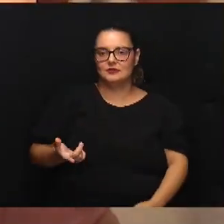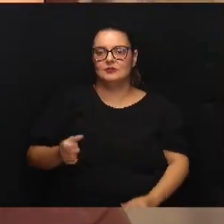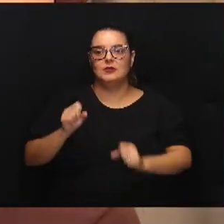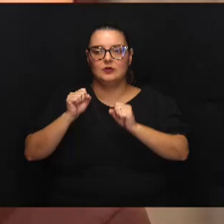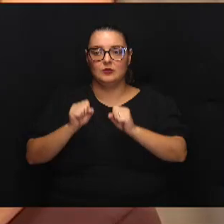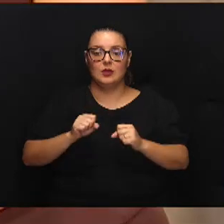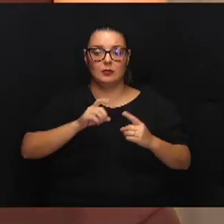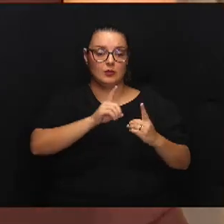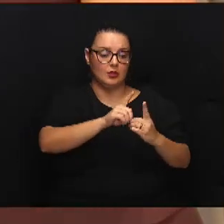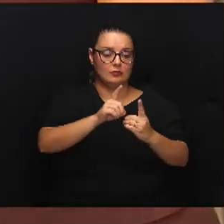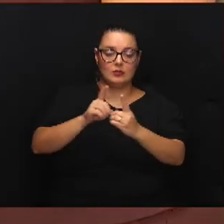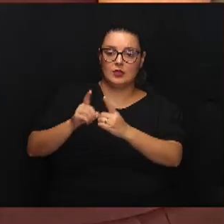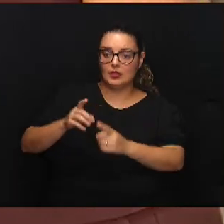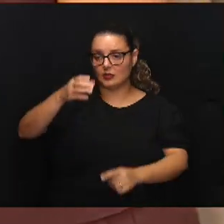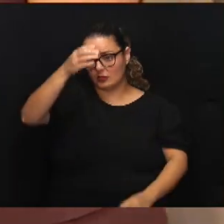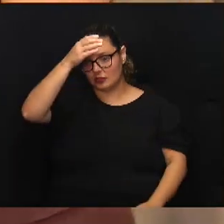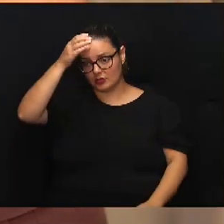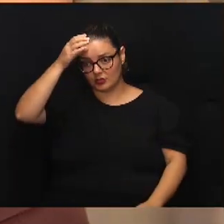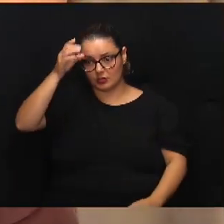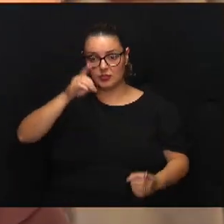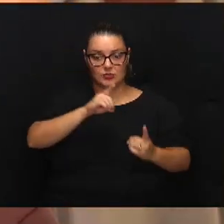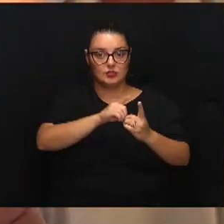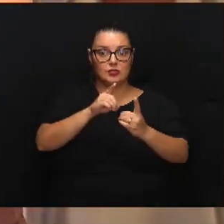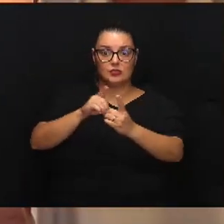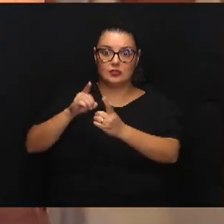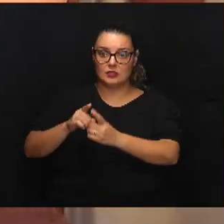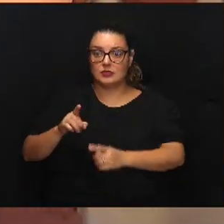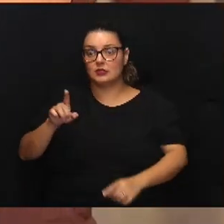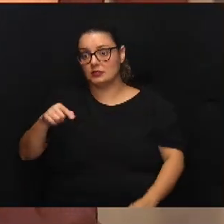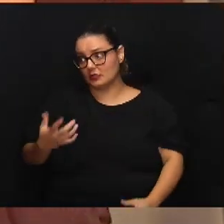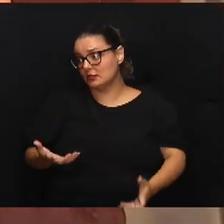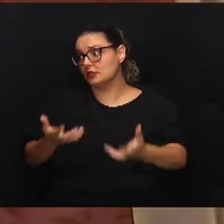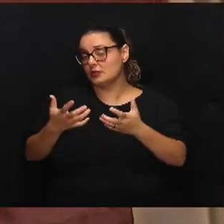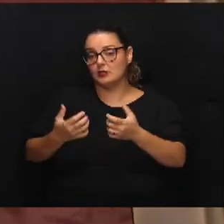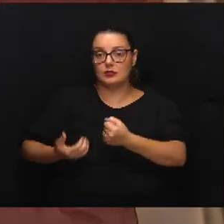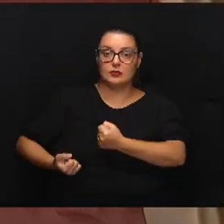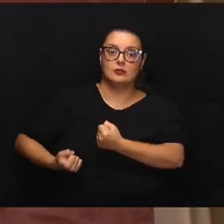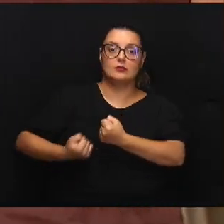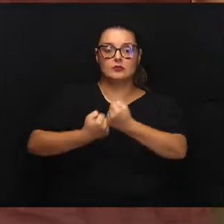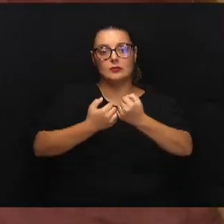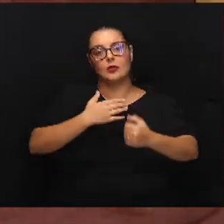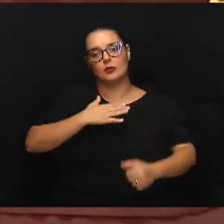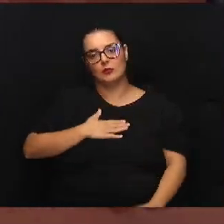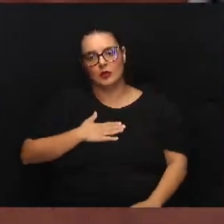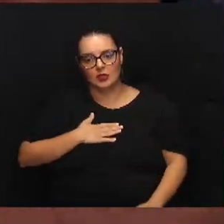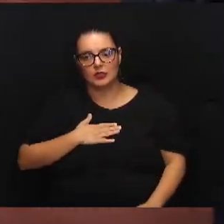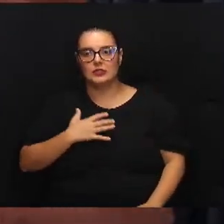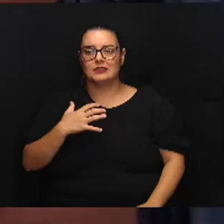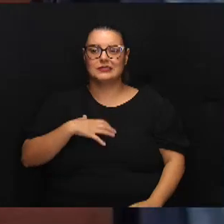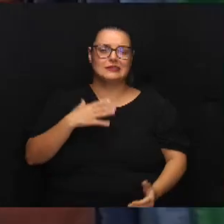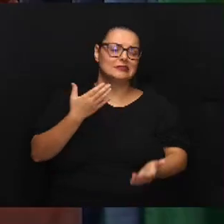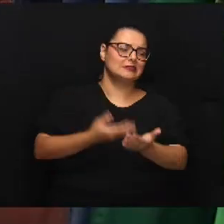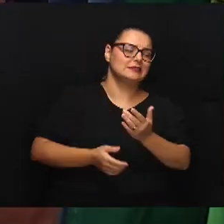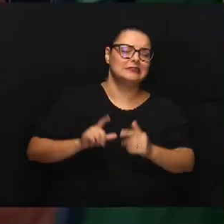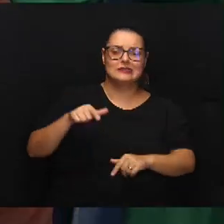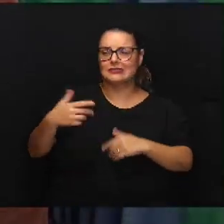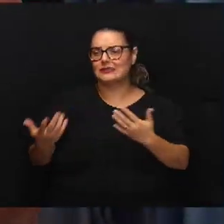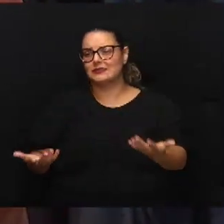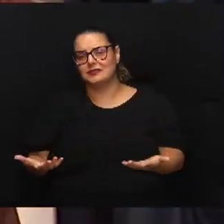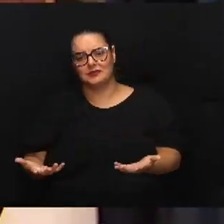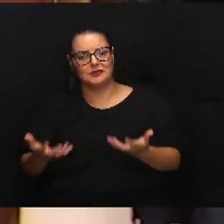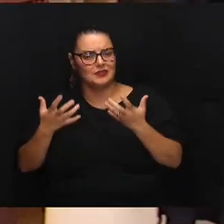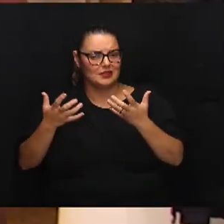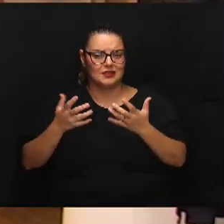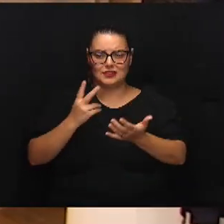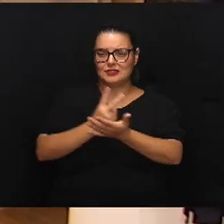poder atender as clientes de consultoria que aí ainda queriam um suporte meu e que se sentiam ainda perdidas depois, né? Falar, eu quero